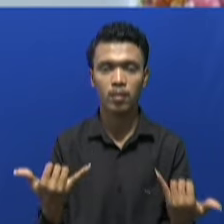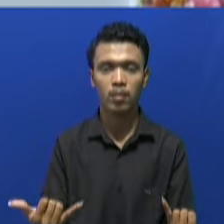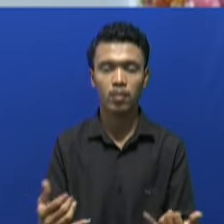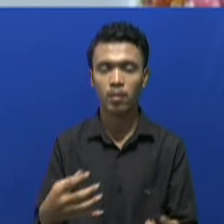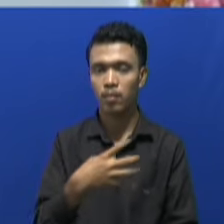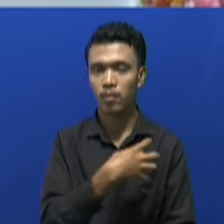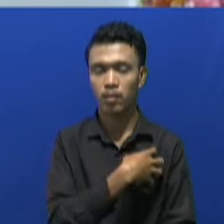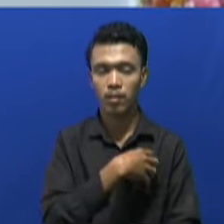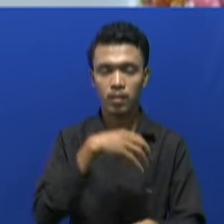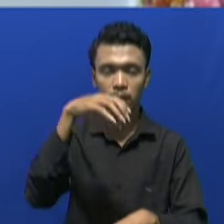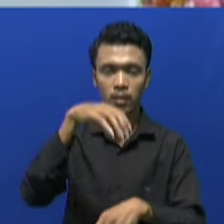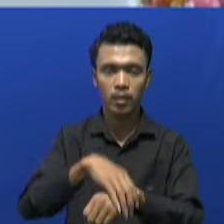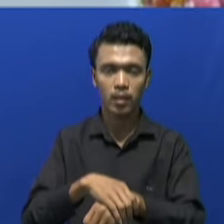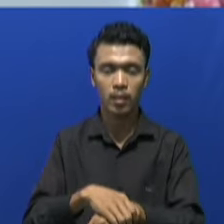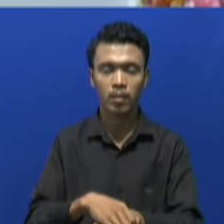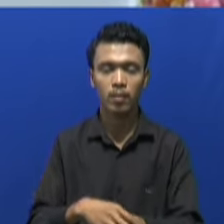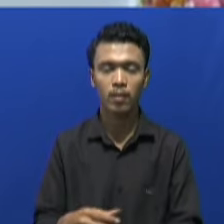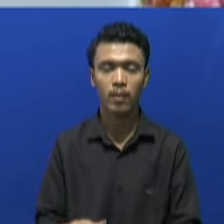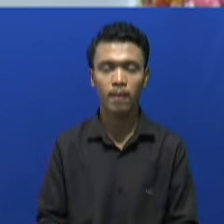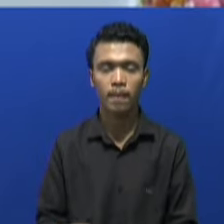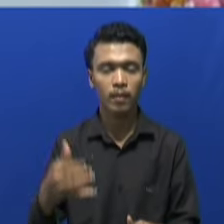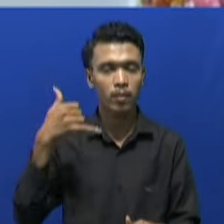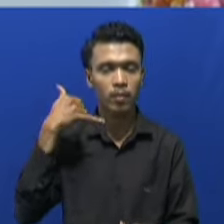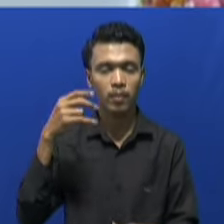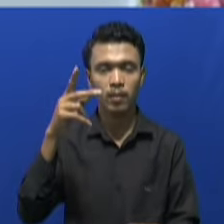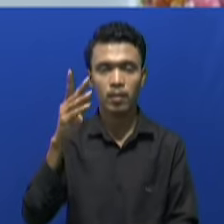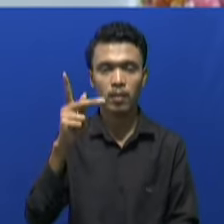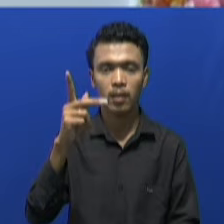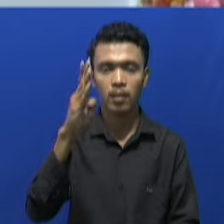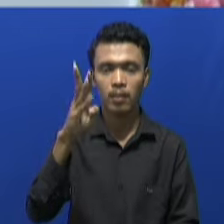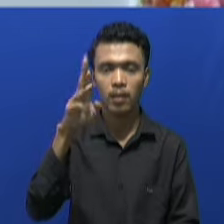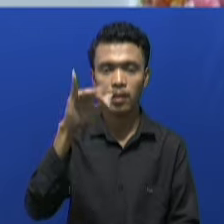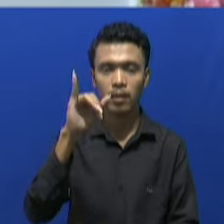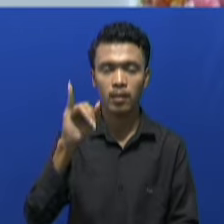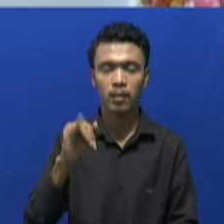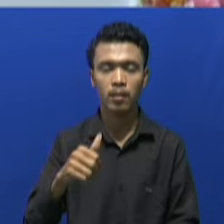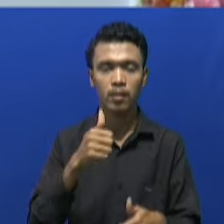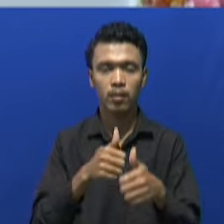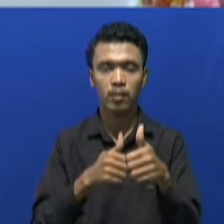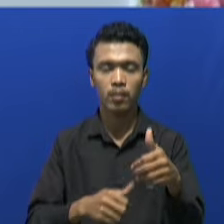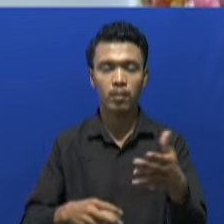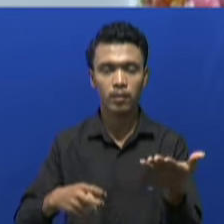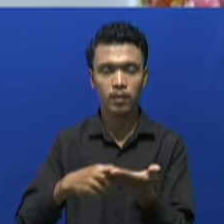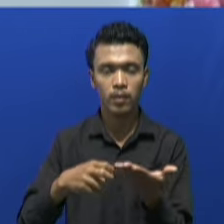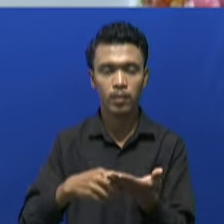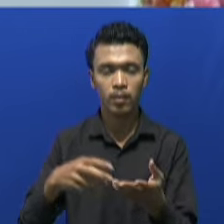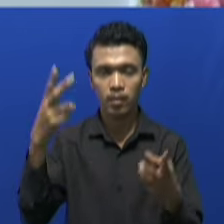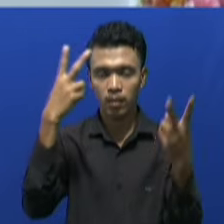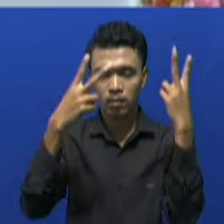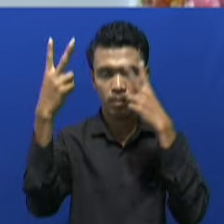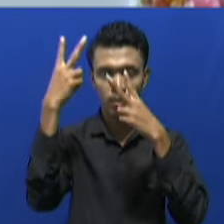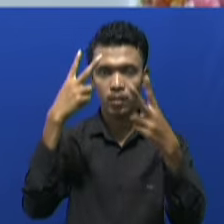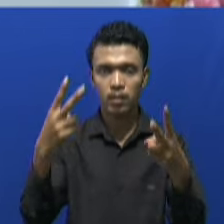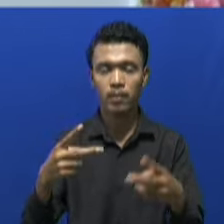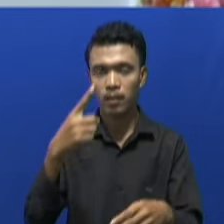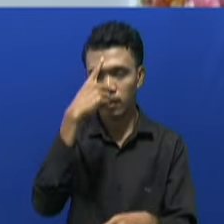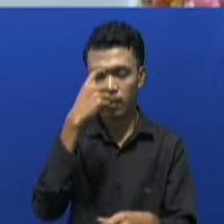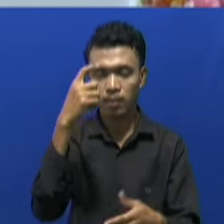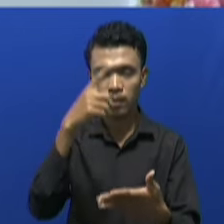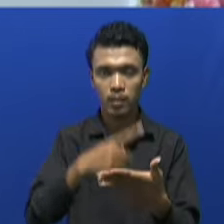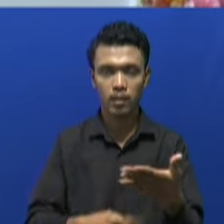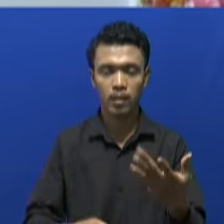PNTL asegurou, para depois contacto mos ba caberi para bela sira. Tambane iha mai visa turismo. Se ni afisa turista nu sama kni ten